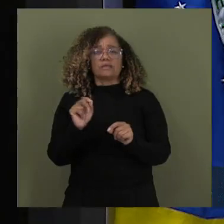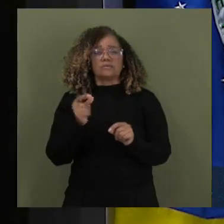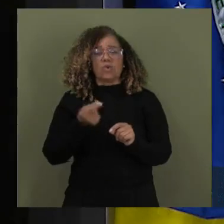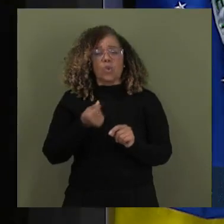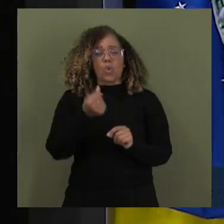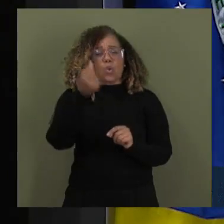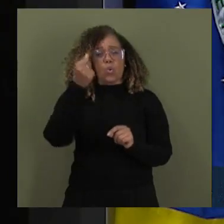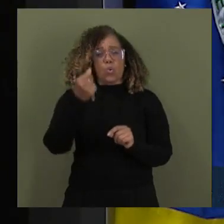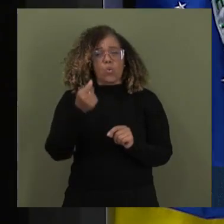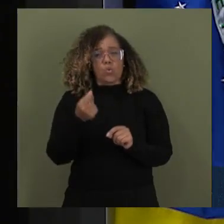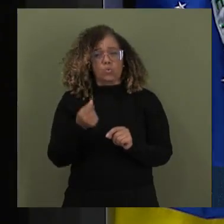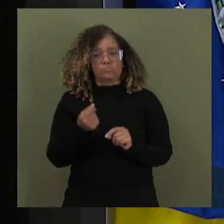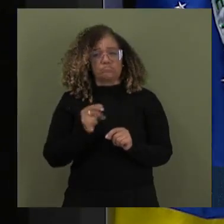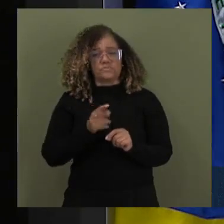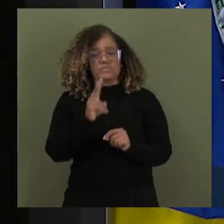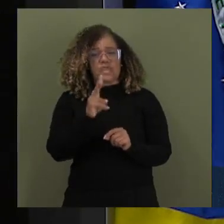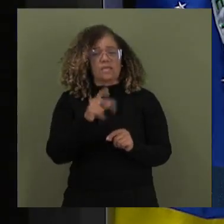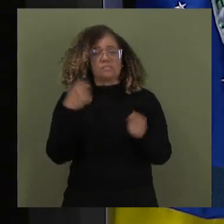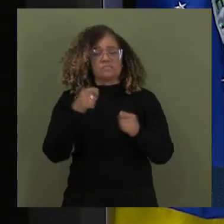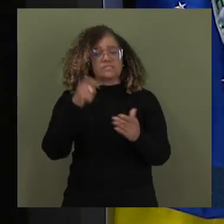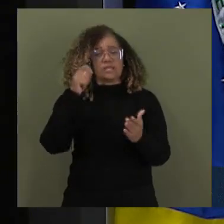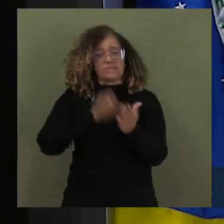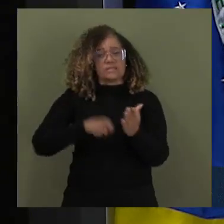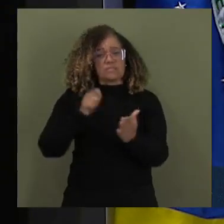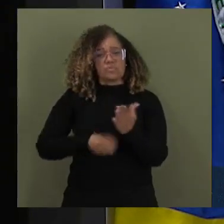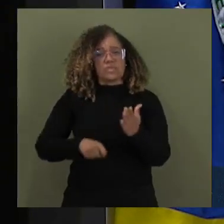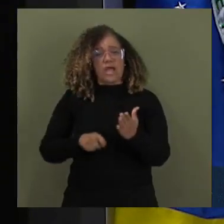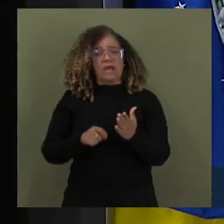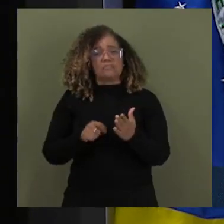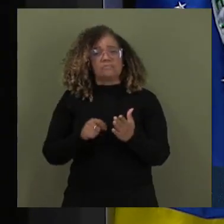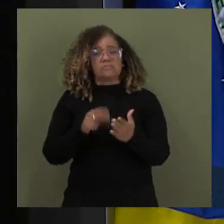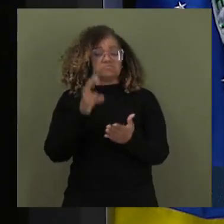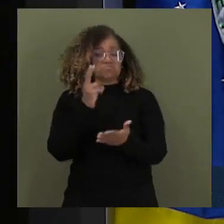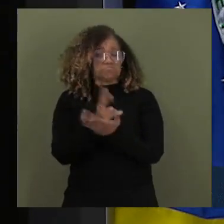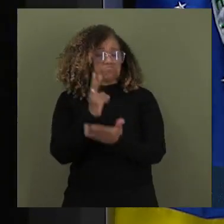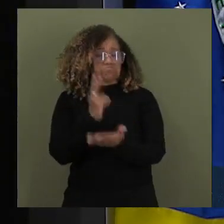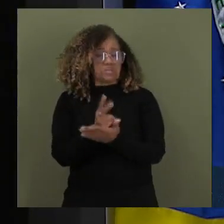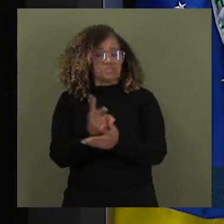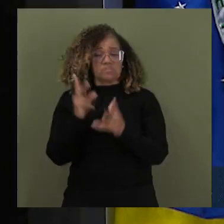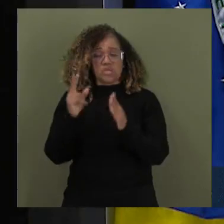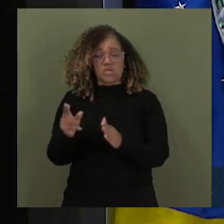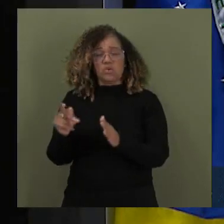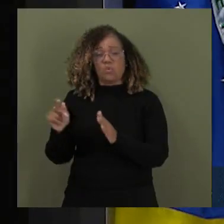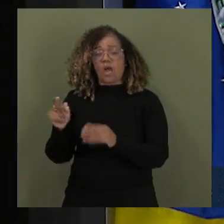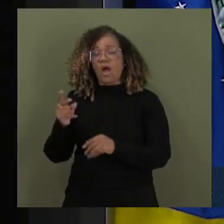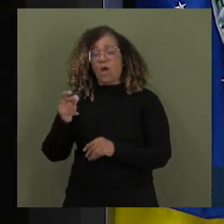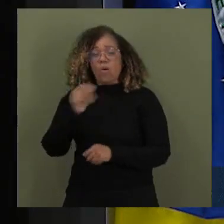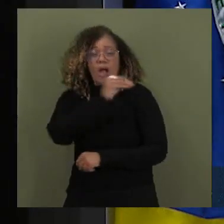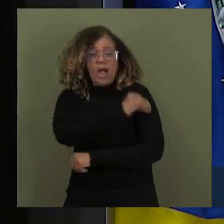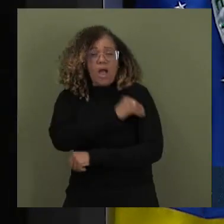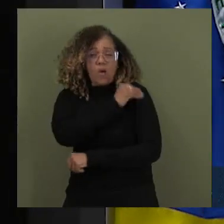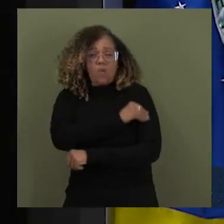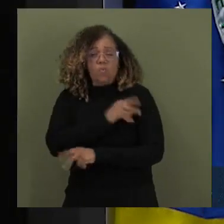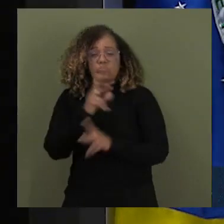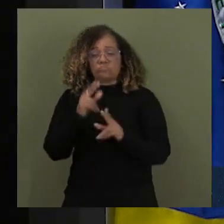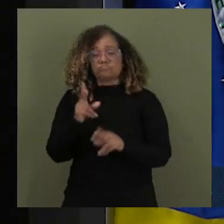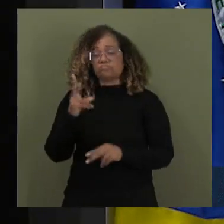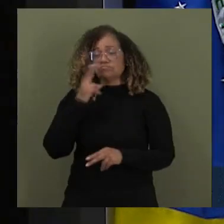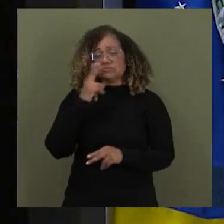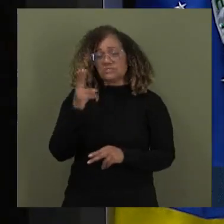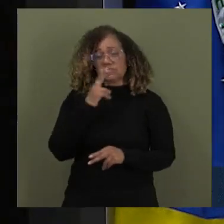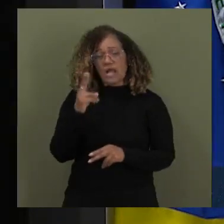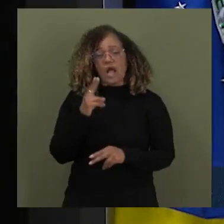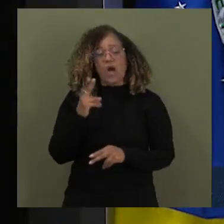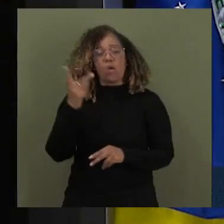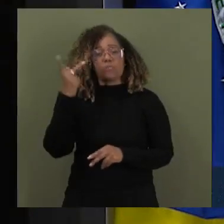droga precisará ser tributada nos mesmos patamares das drogas lícitas, como álcool e tabaco. Isso